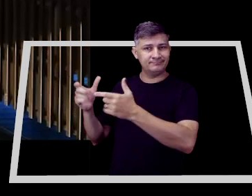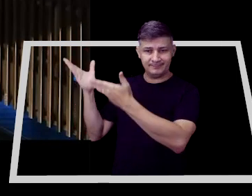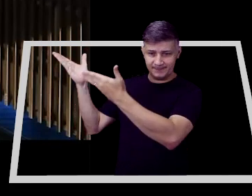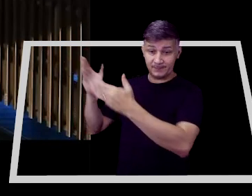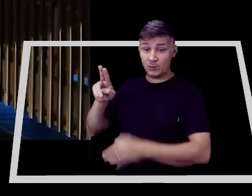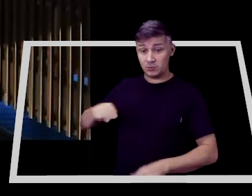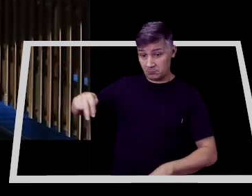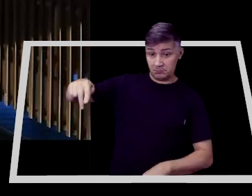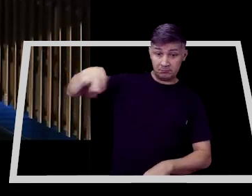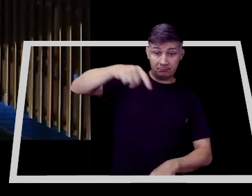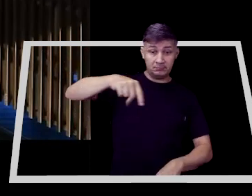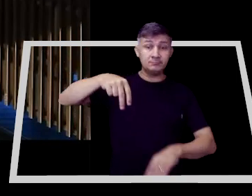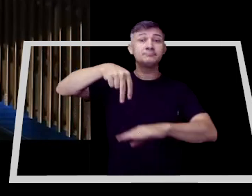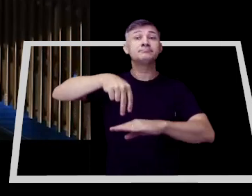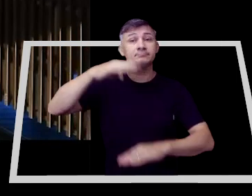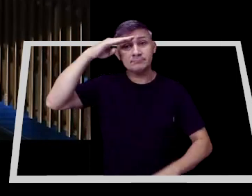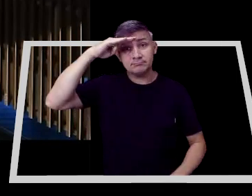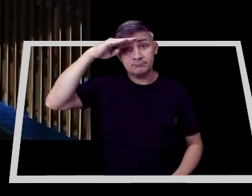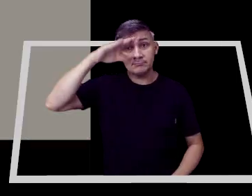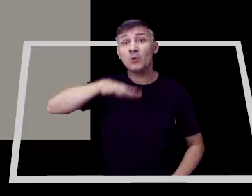utilizando esse dispositivo.